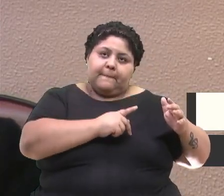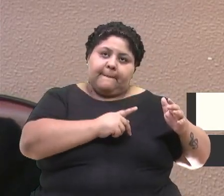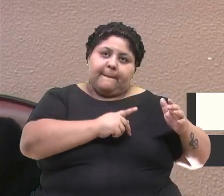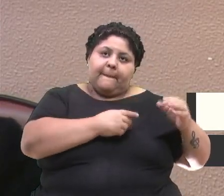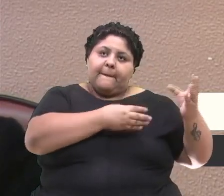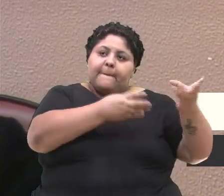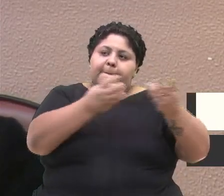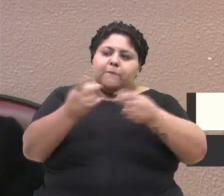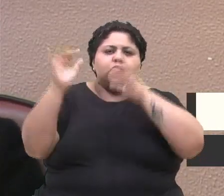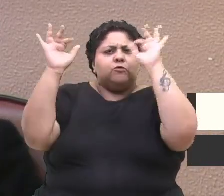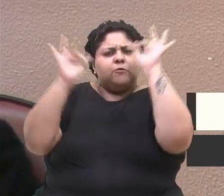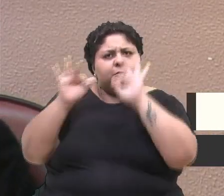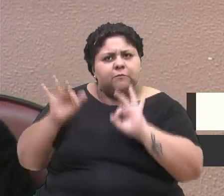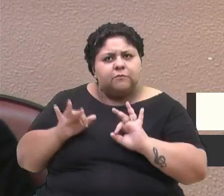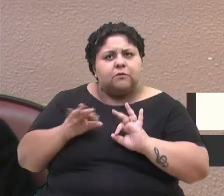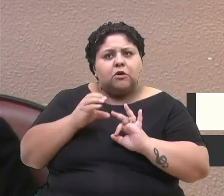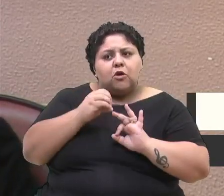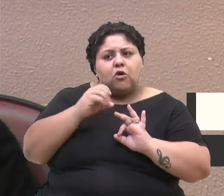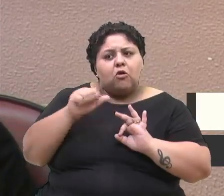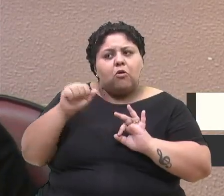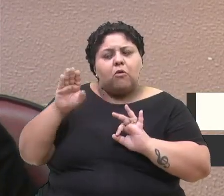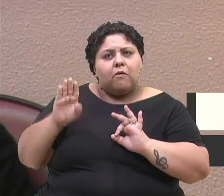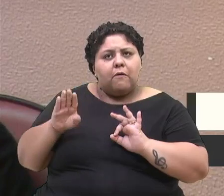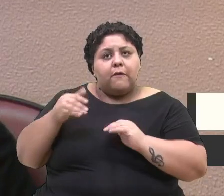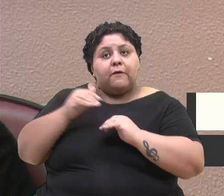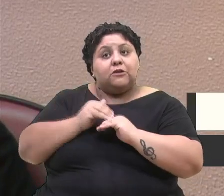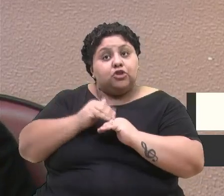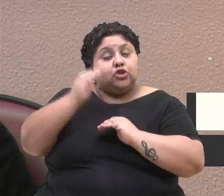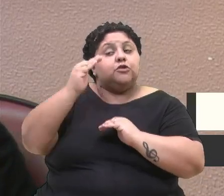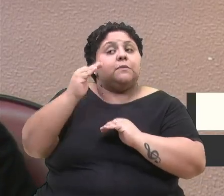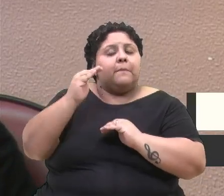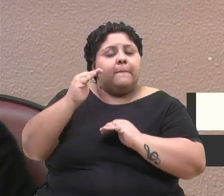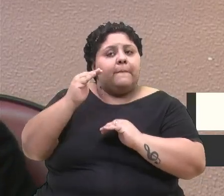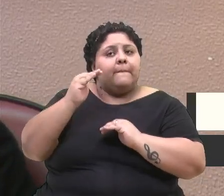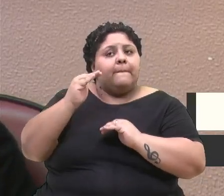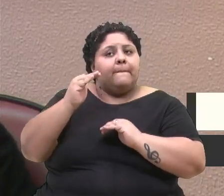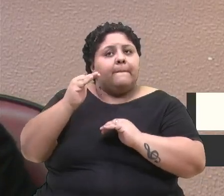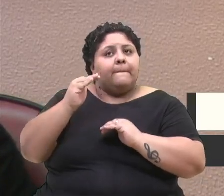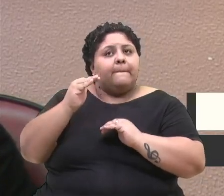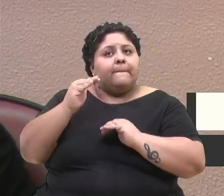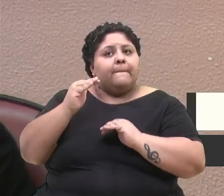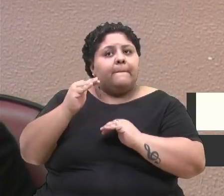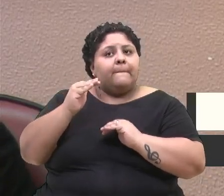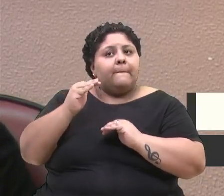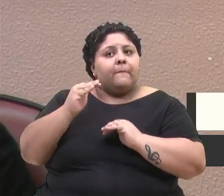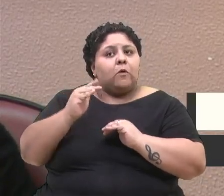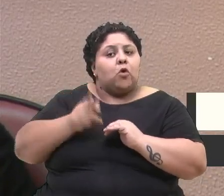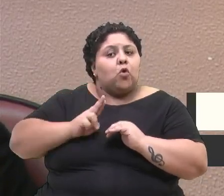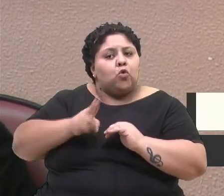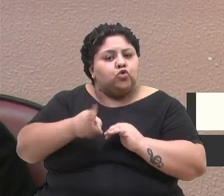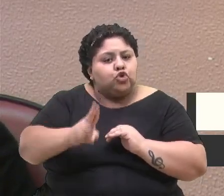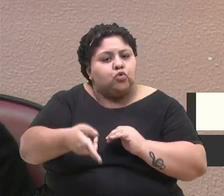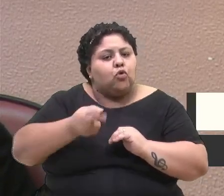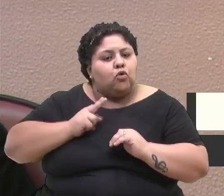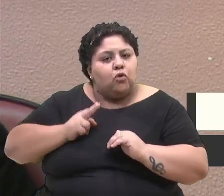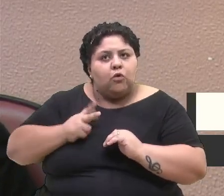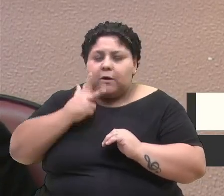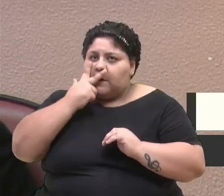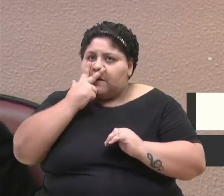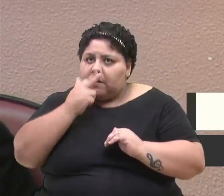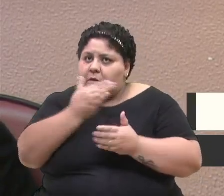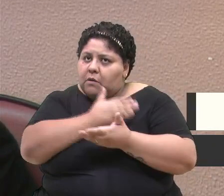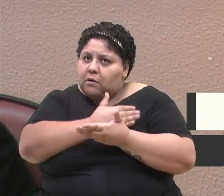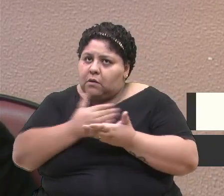muito contente. E a UAB, mais uma vez, não baixou a guarda, desde o começo.